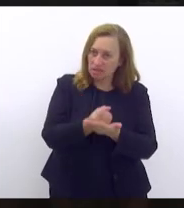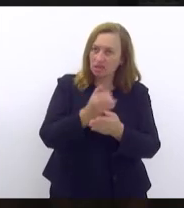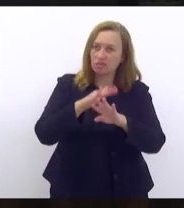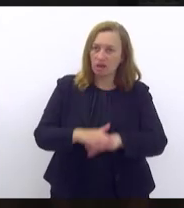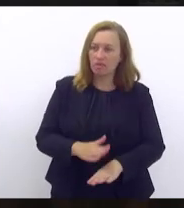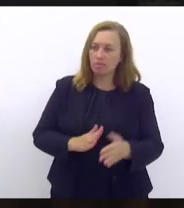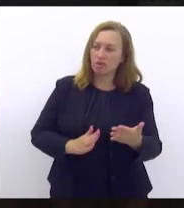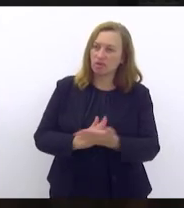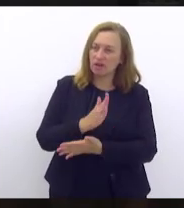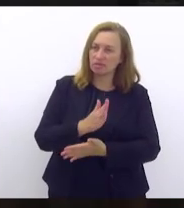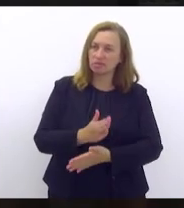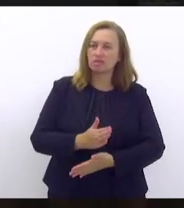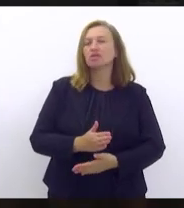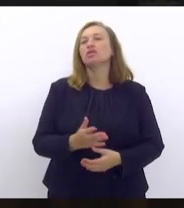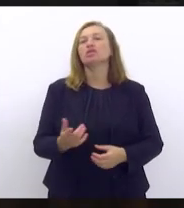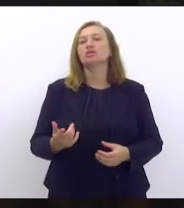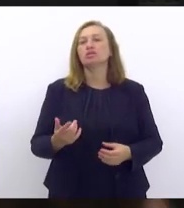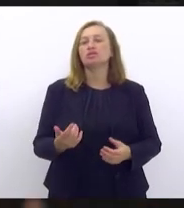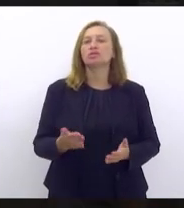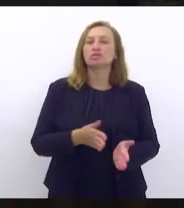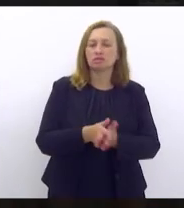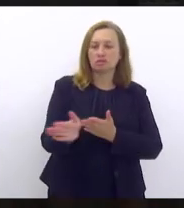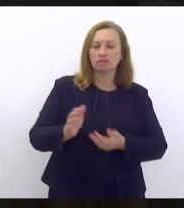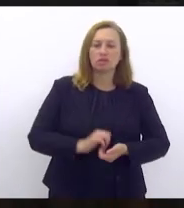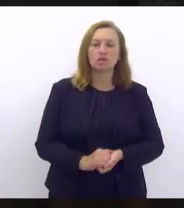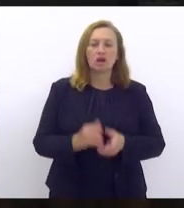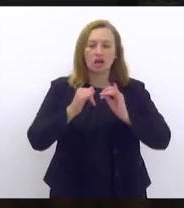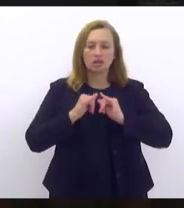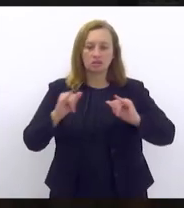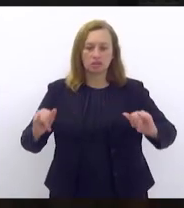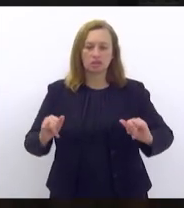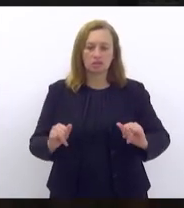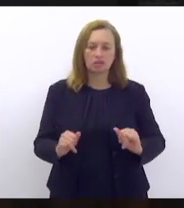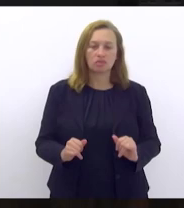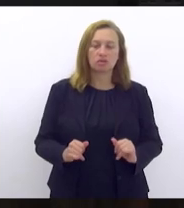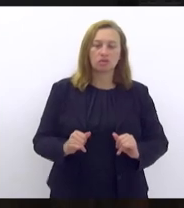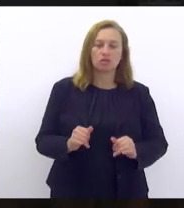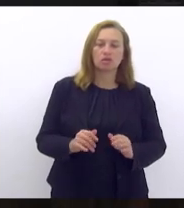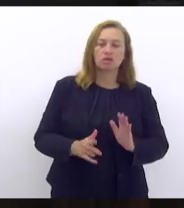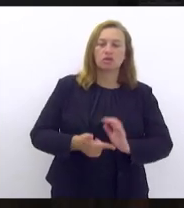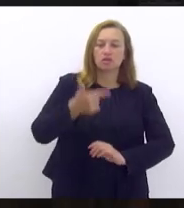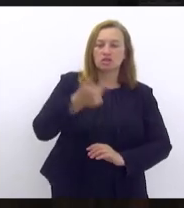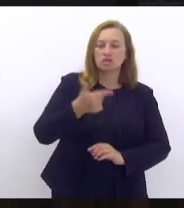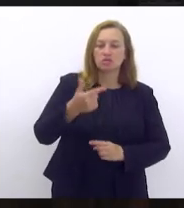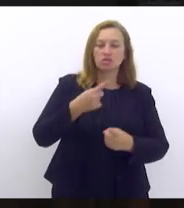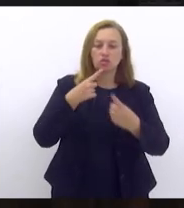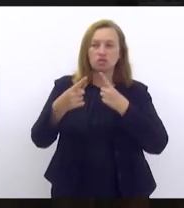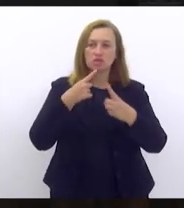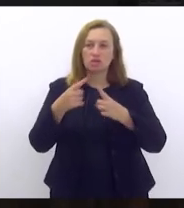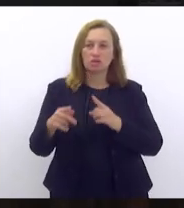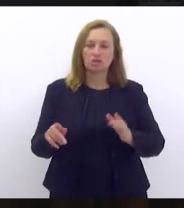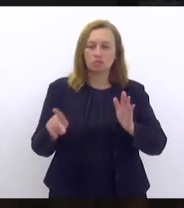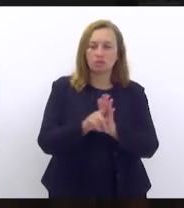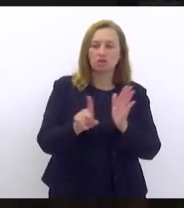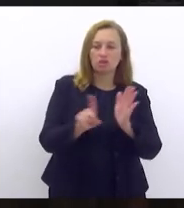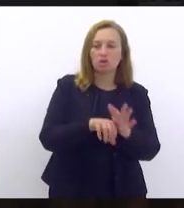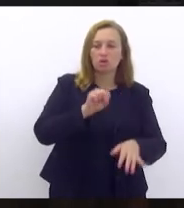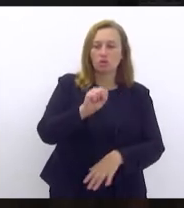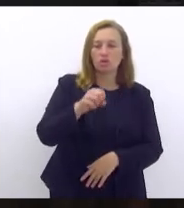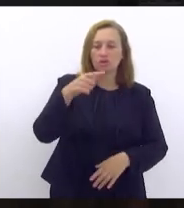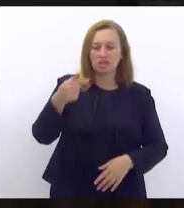estão. Aprovado, vai autógrafo. Anuncio, em votação, em segunda discussão, projeto de lei